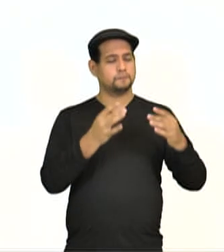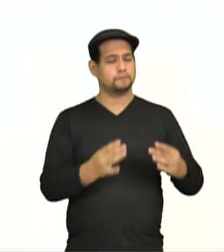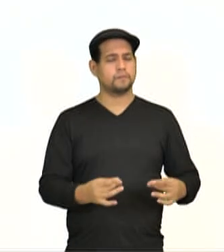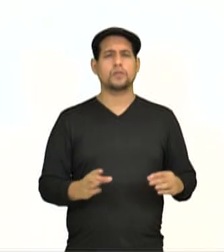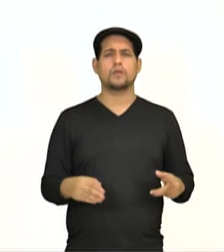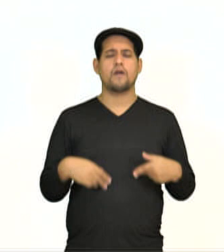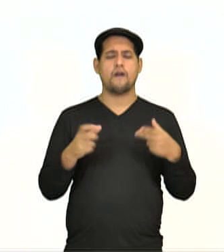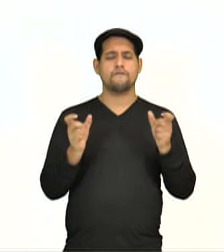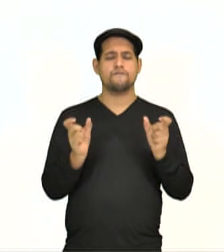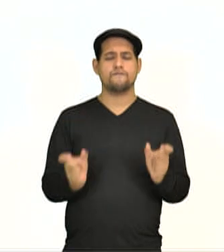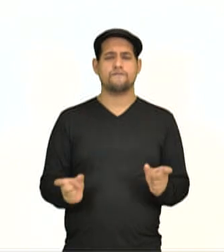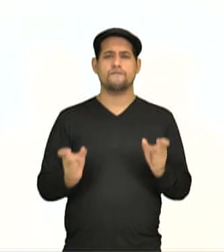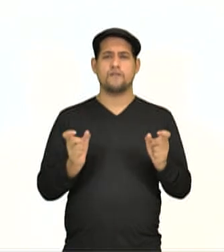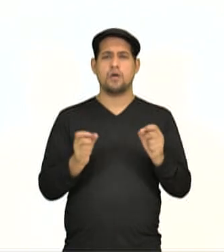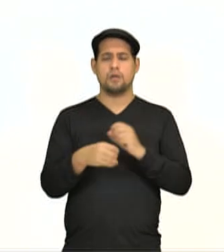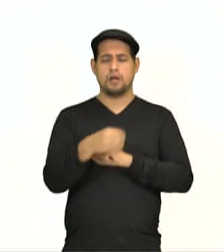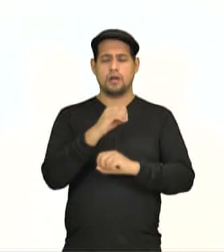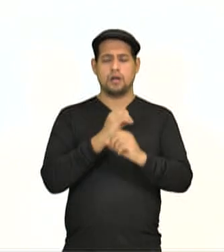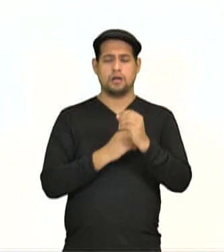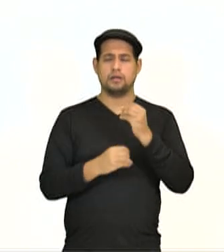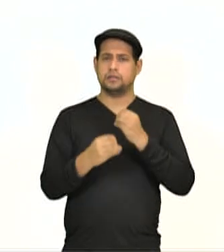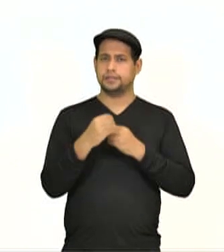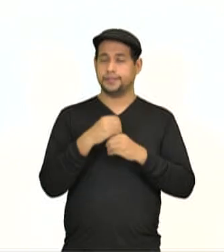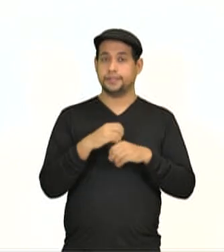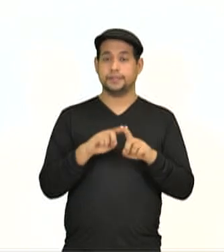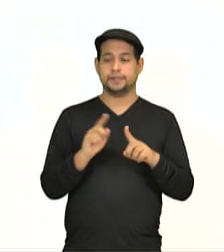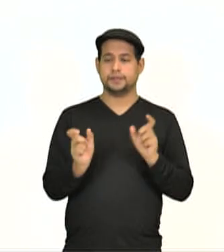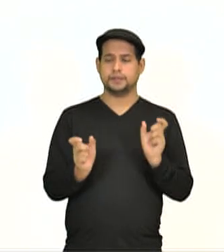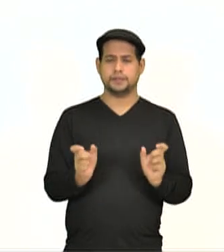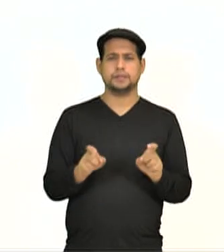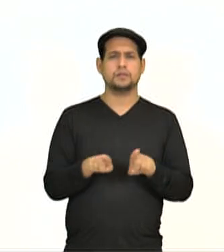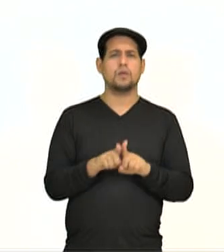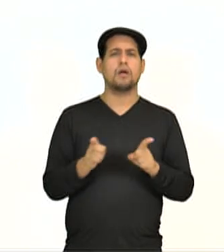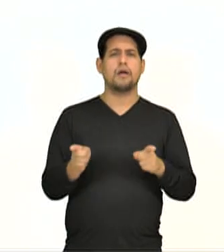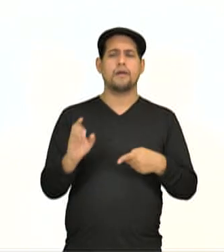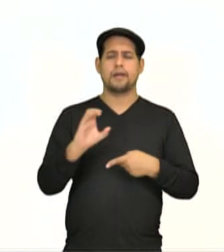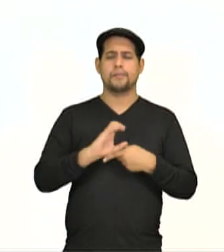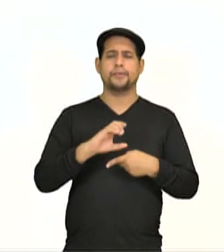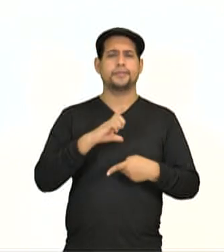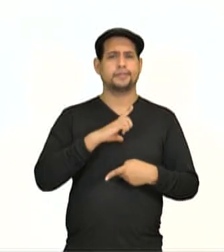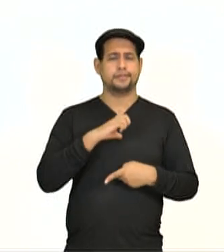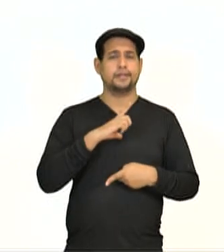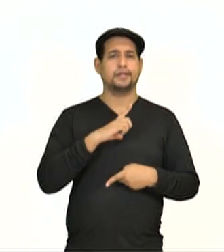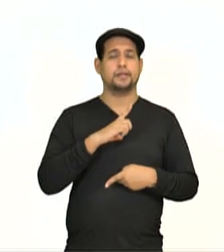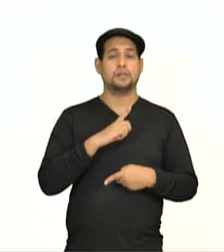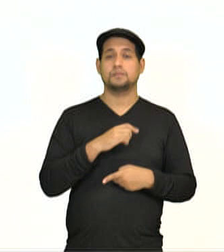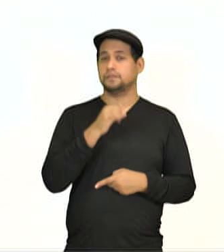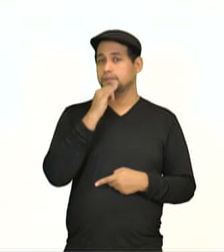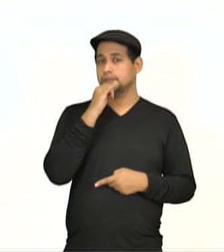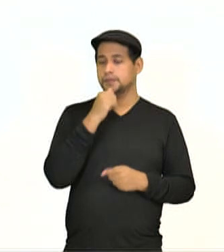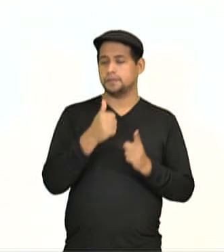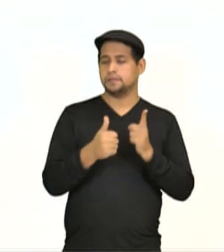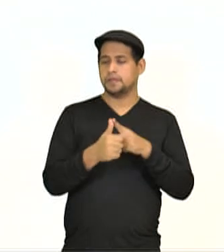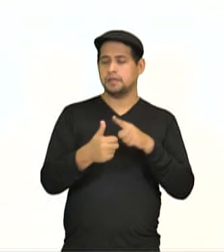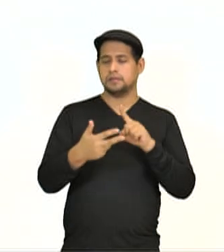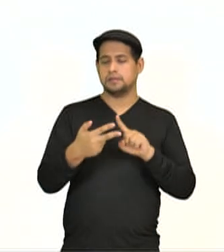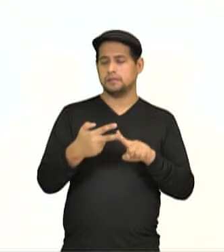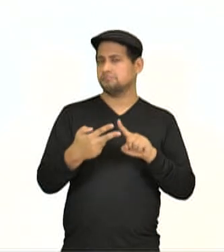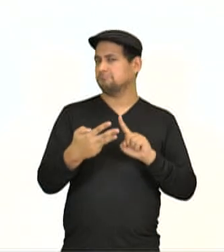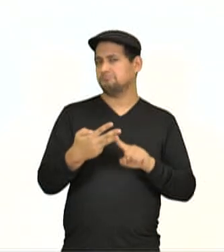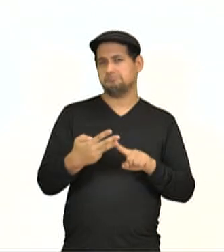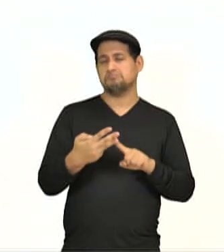fórmula molecular desses anidridos, classifique os carbonos contidos neles em primários, secundários,